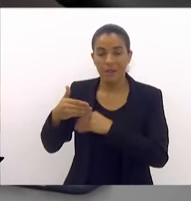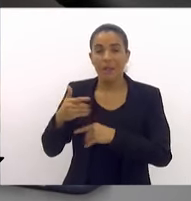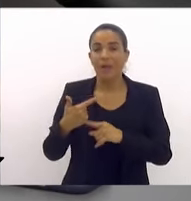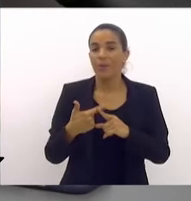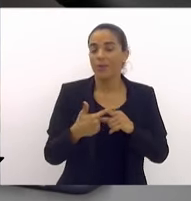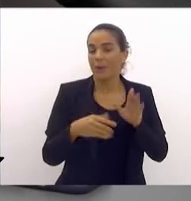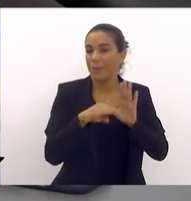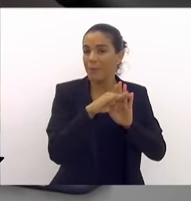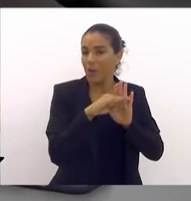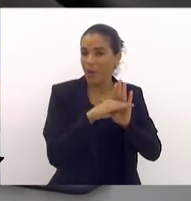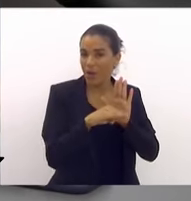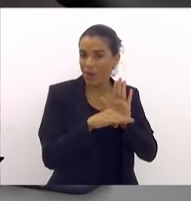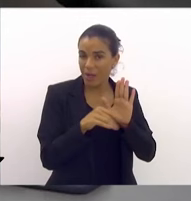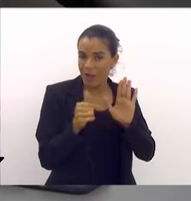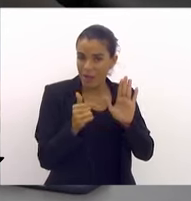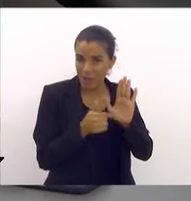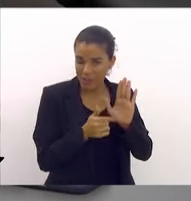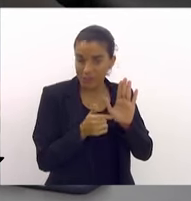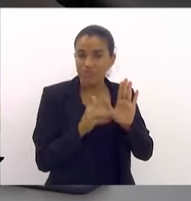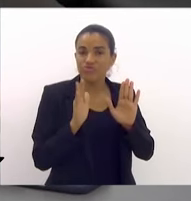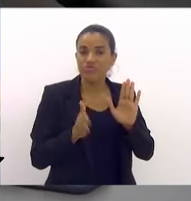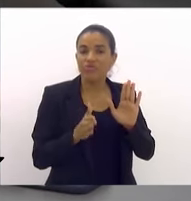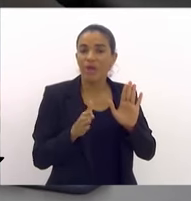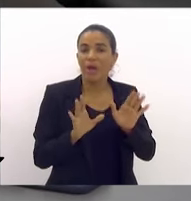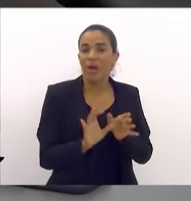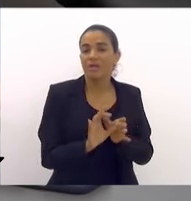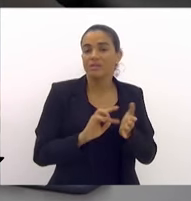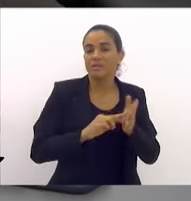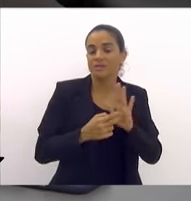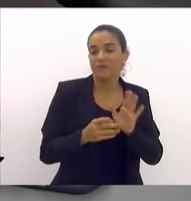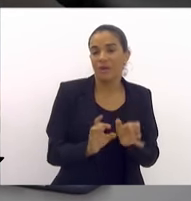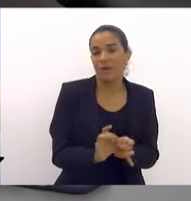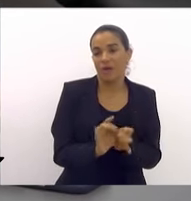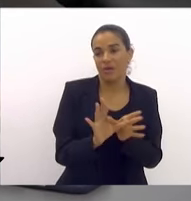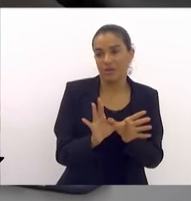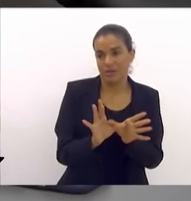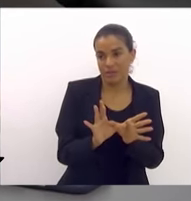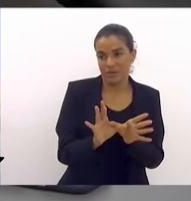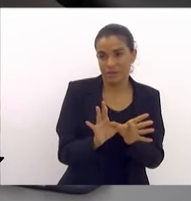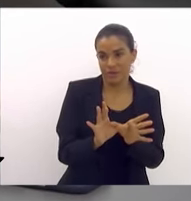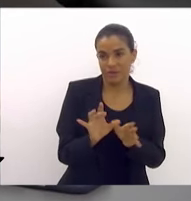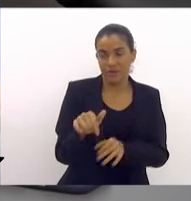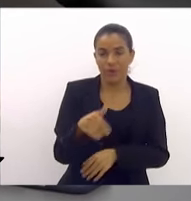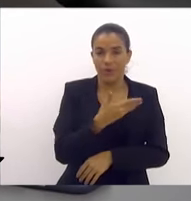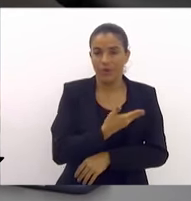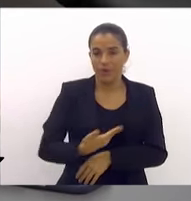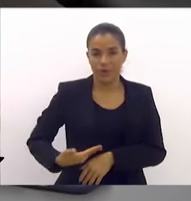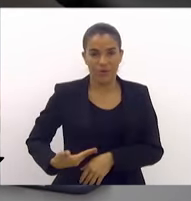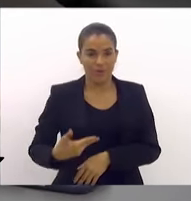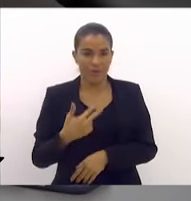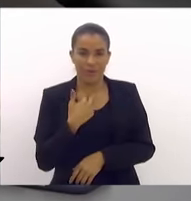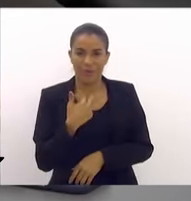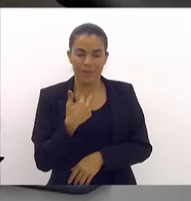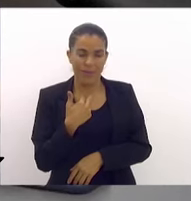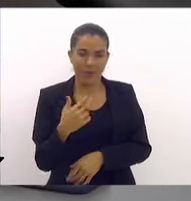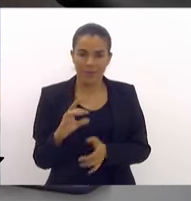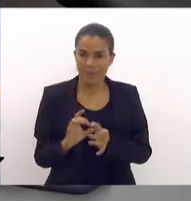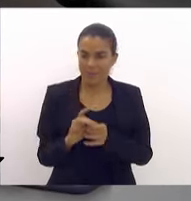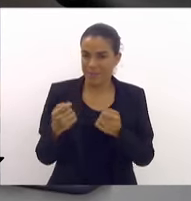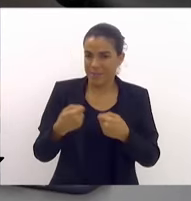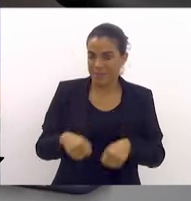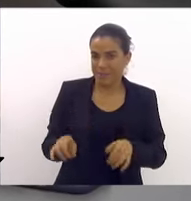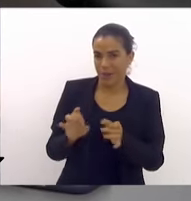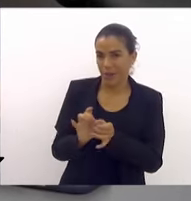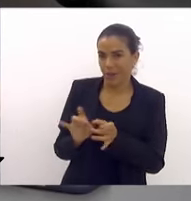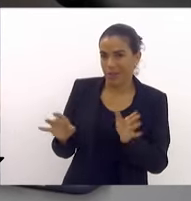programa, por si, já é autorizativo. O governador não precisa autorizar nenhum programa, ele recebe a proposta